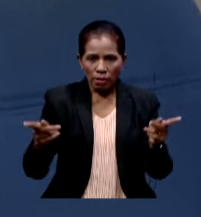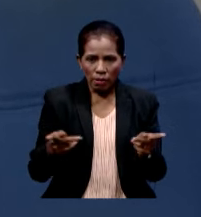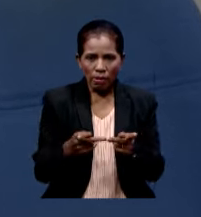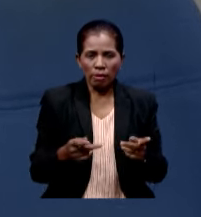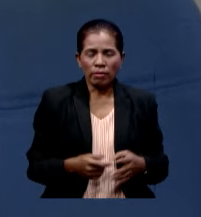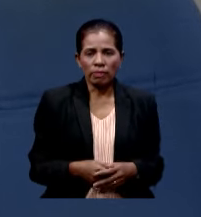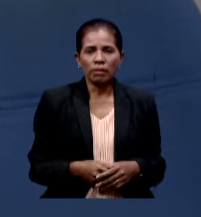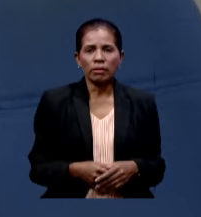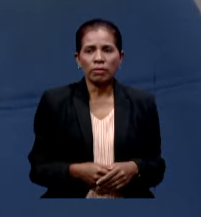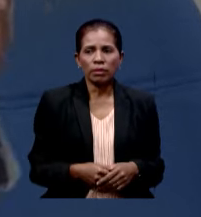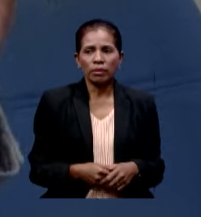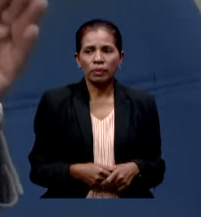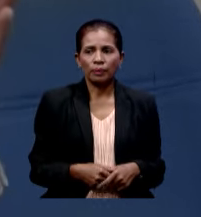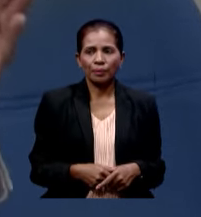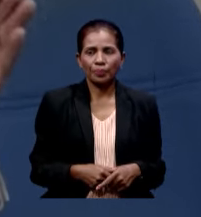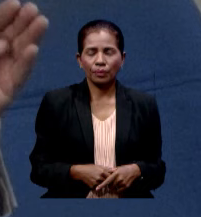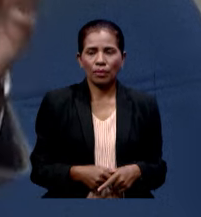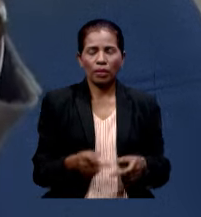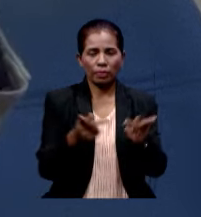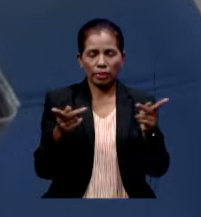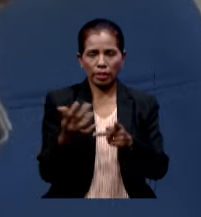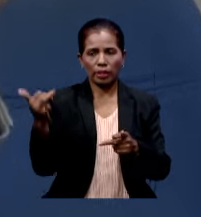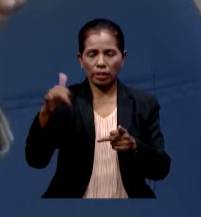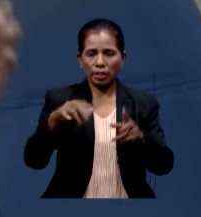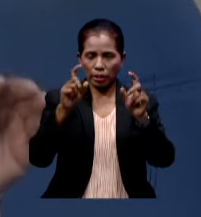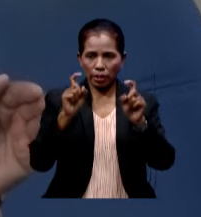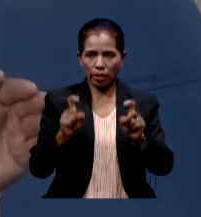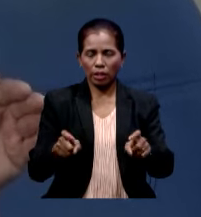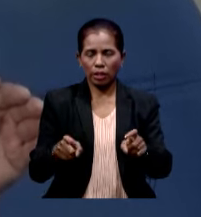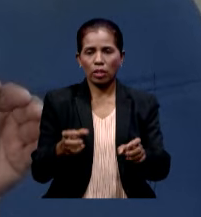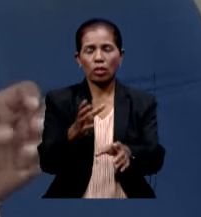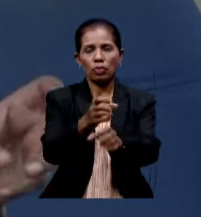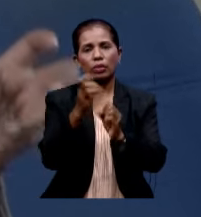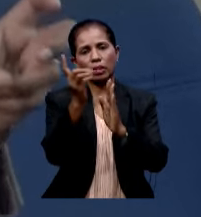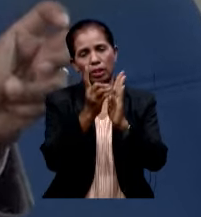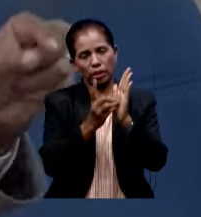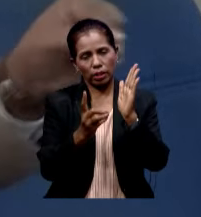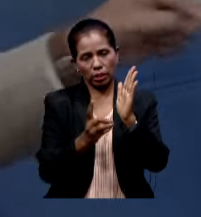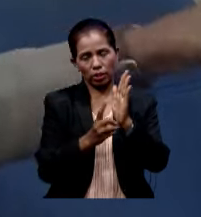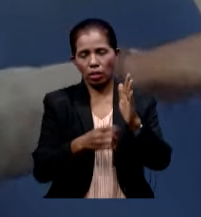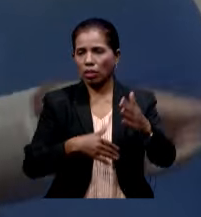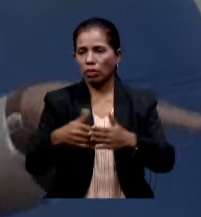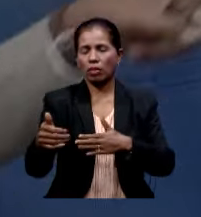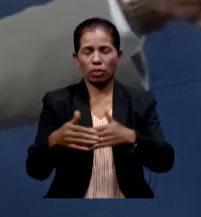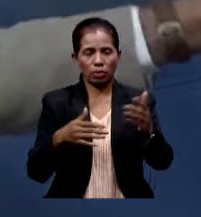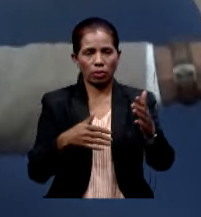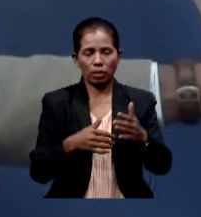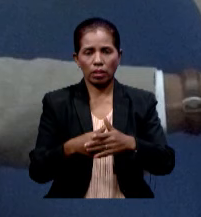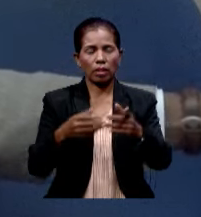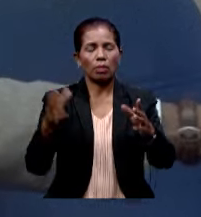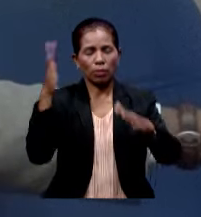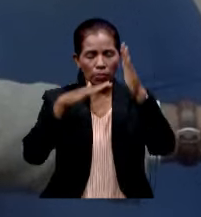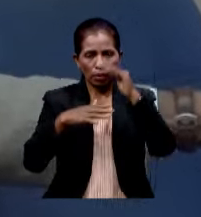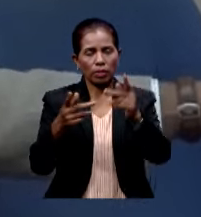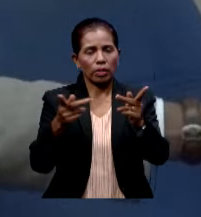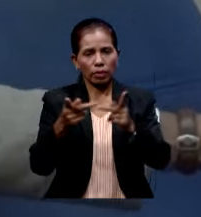sirne. Rante in sirne tem que halo be base de dados ida para qualquer acontecimento e a are neba